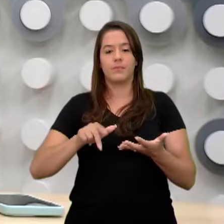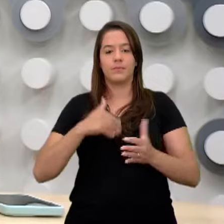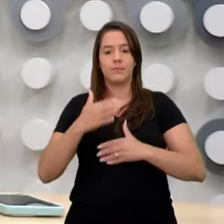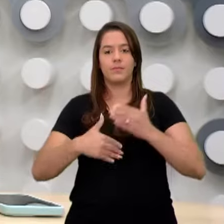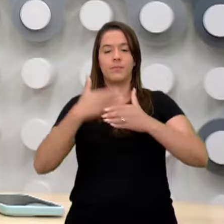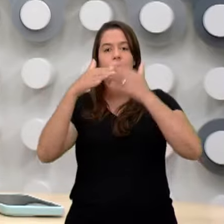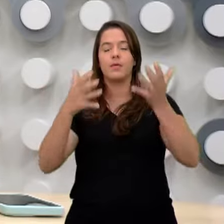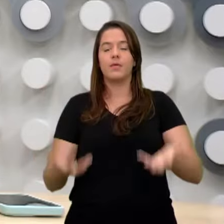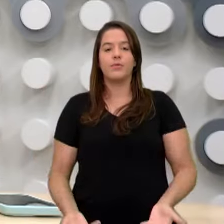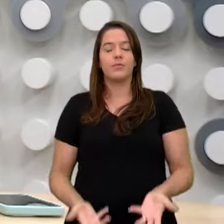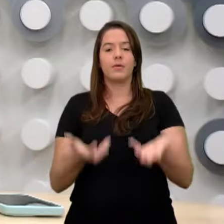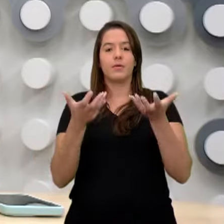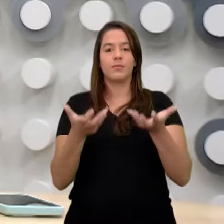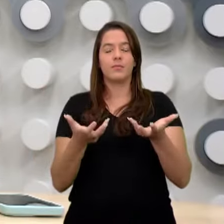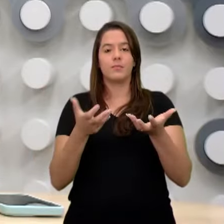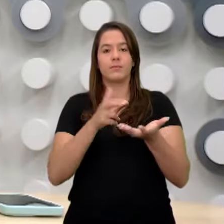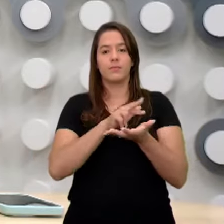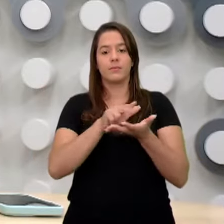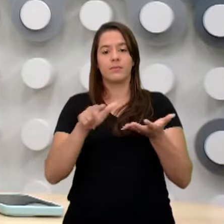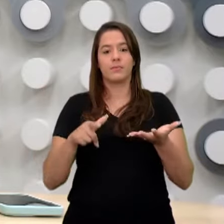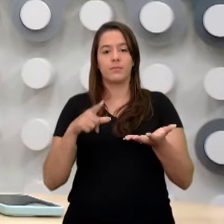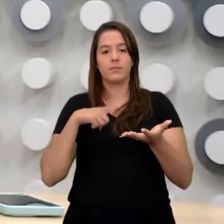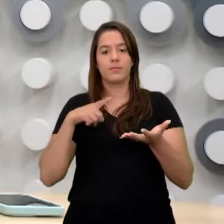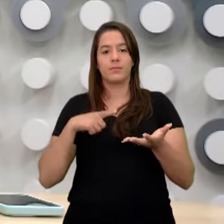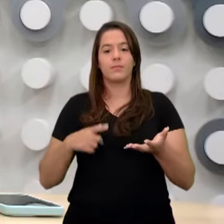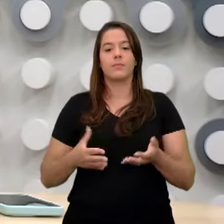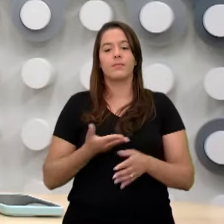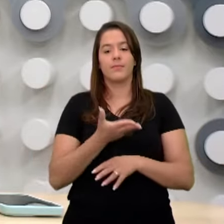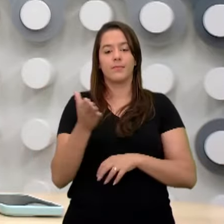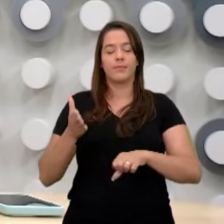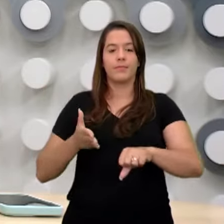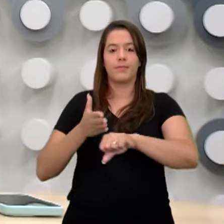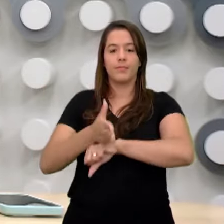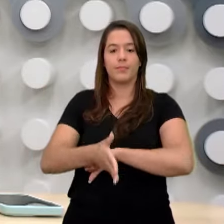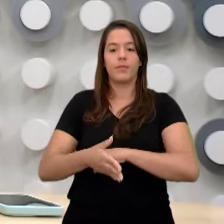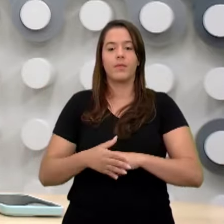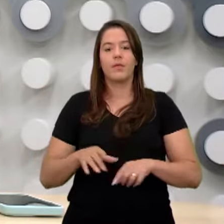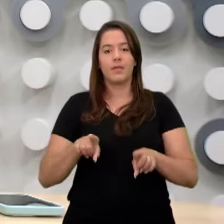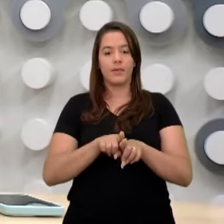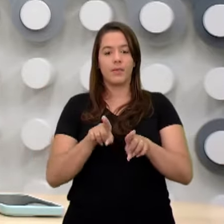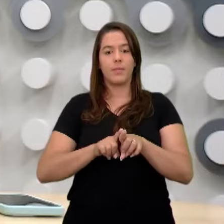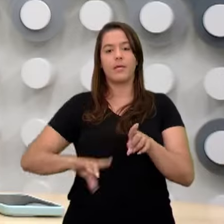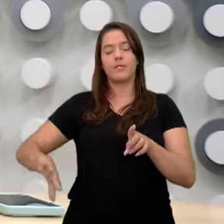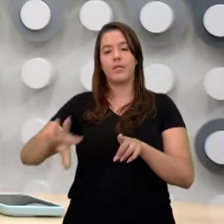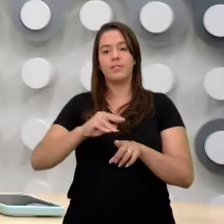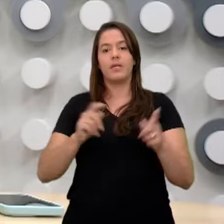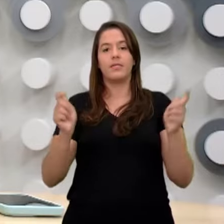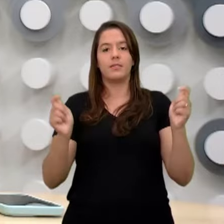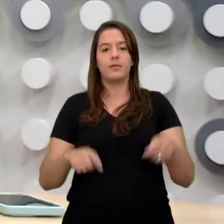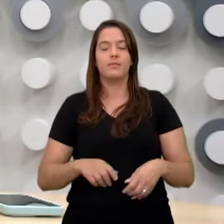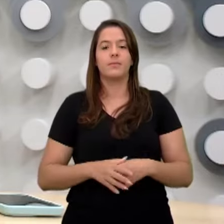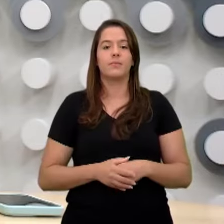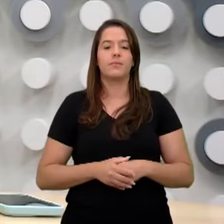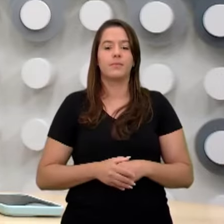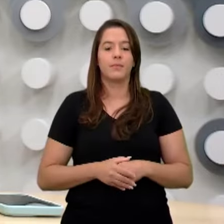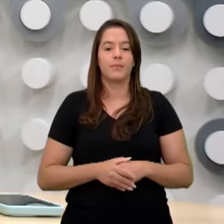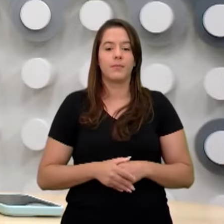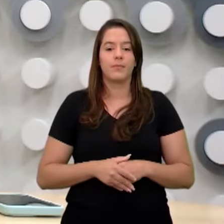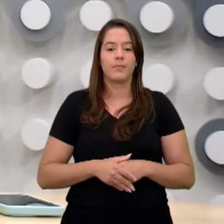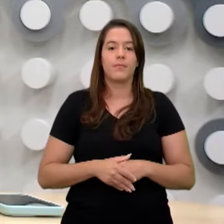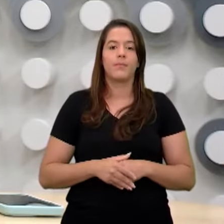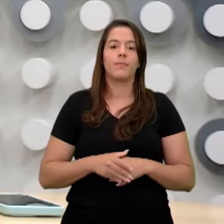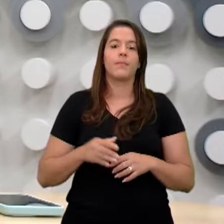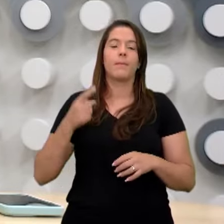intensificando aí essa relação, né, com o nosso cotidiano. Então por isso que a gente está mostrando aí desde o começo, né, do processo aí inicial,